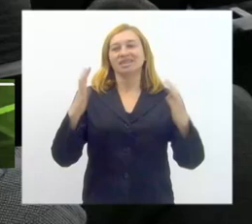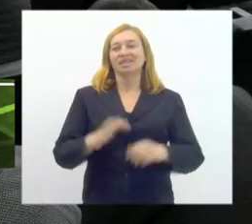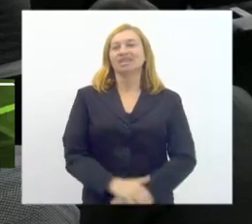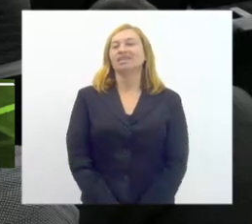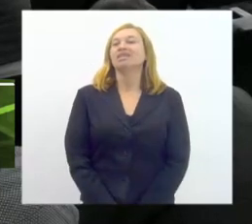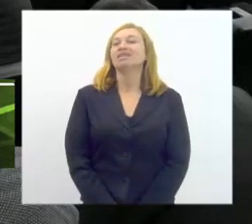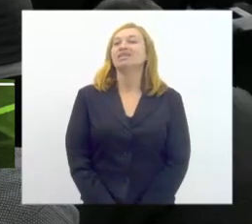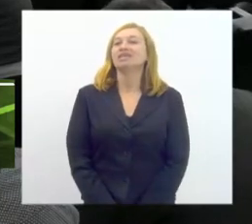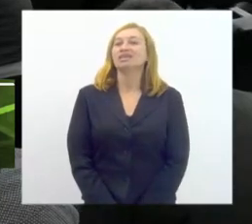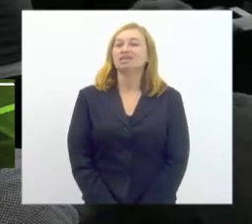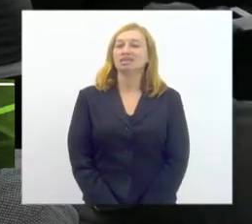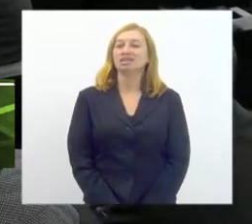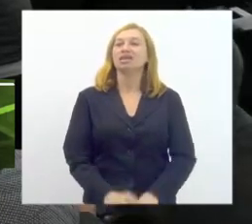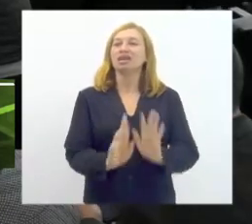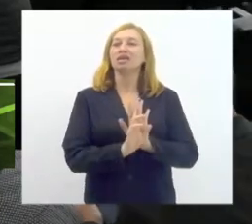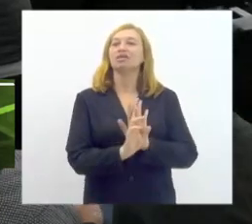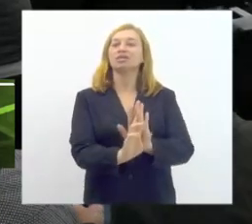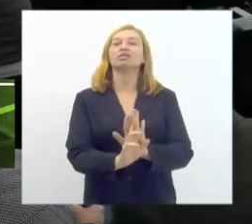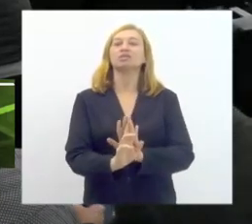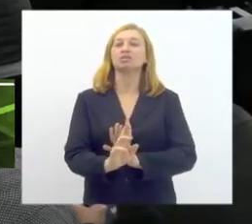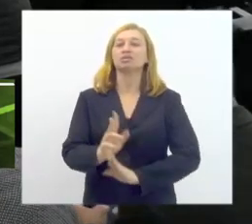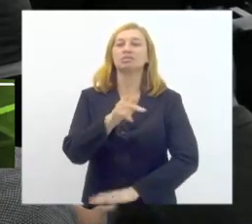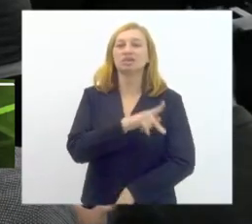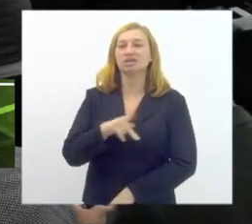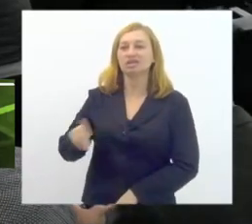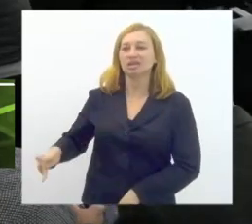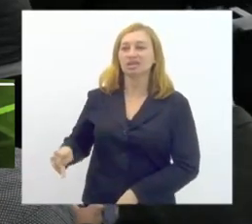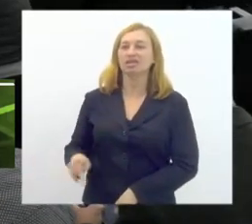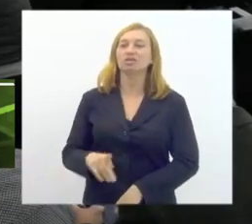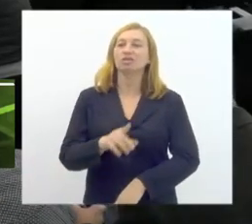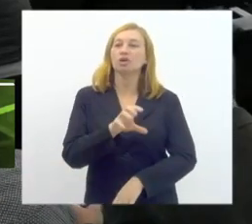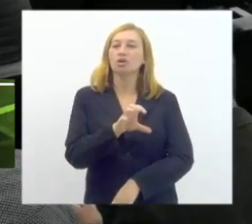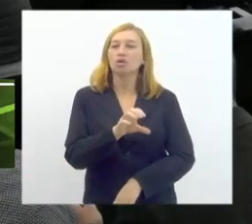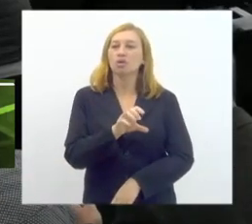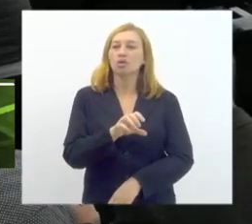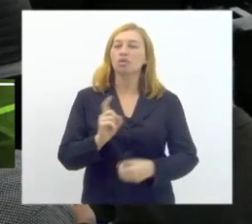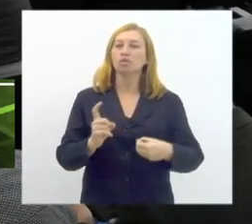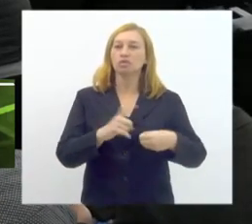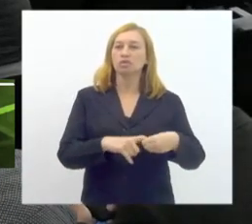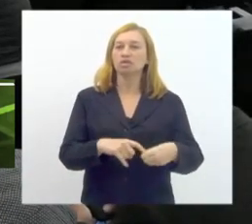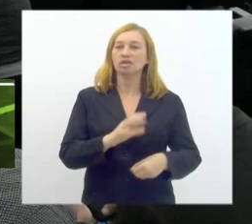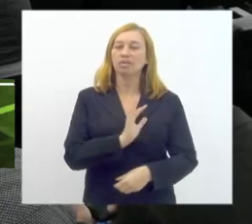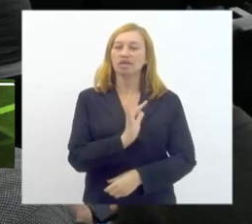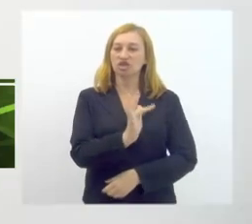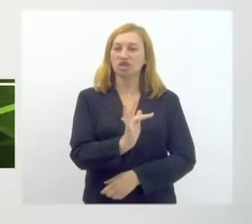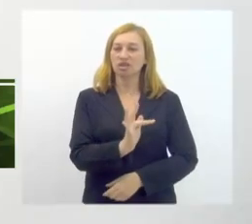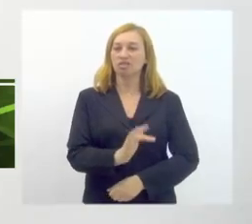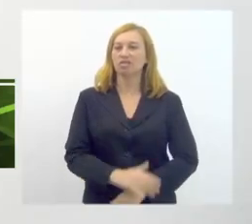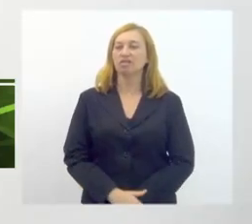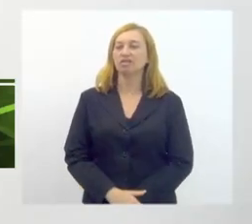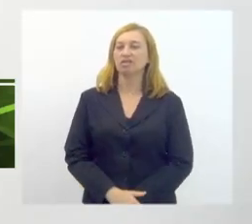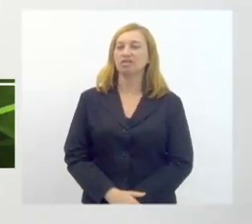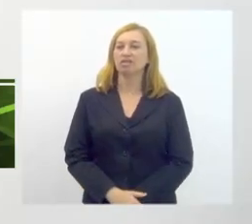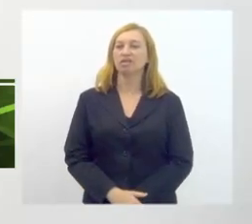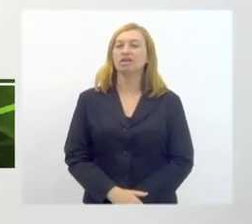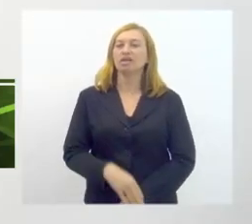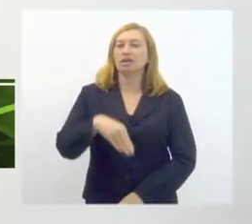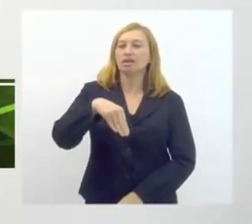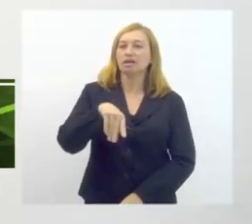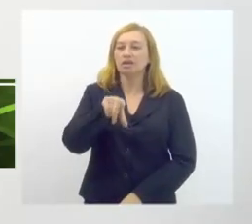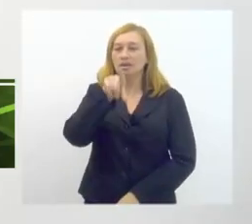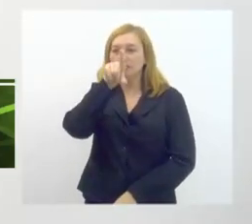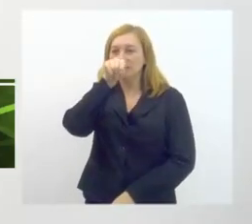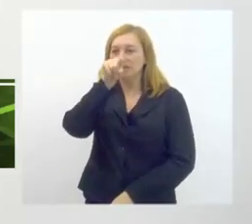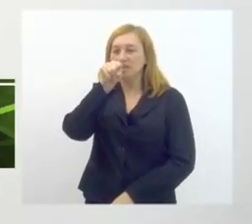Dando sequência, representando o presidente do consórcio da Baixada Fluminense, o prefeito de Mesquita, senhor